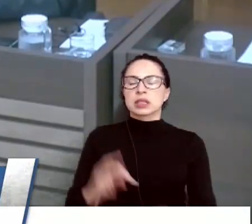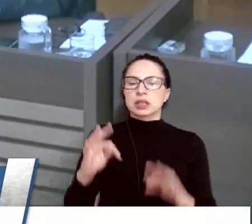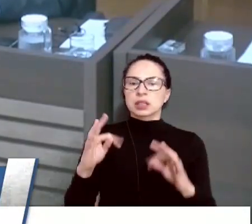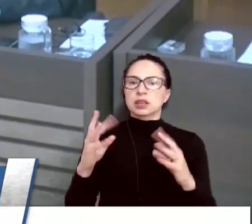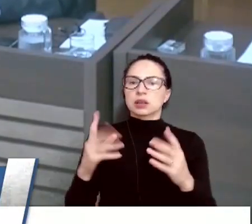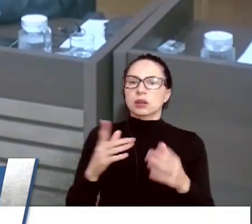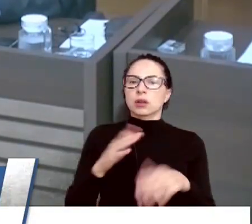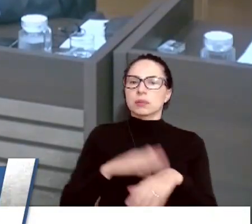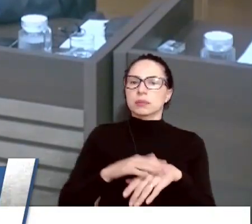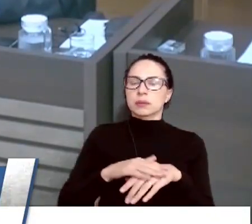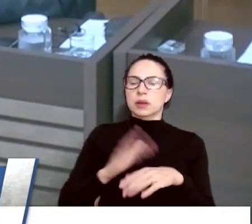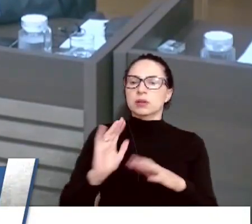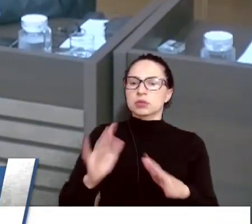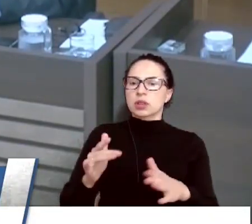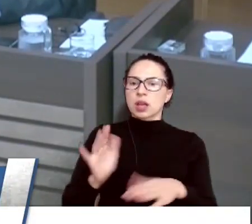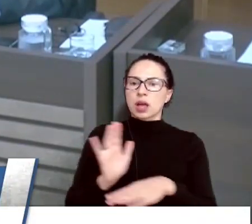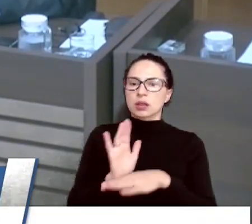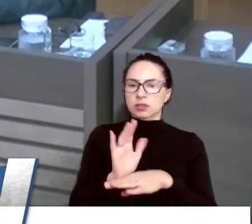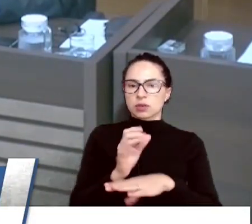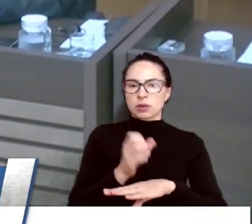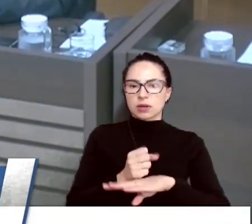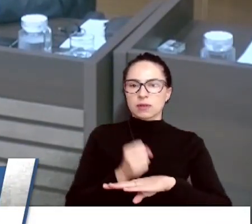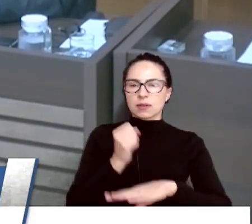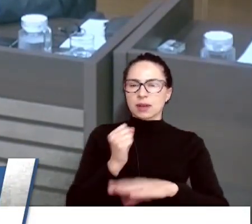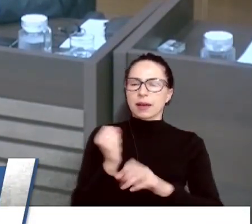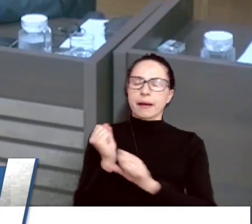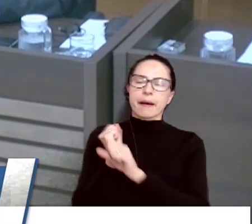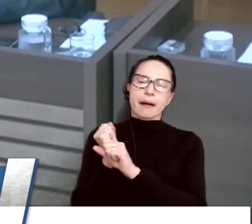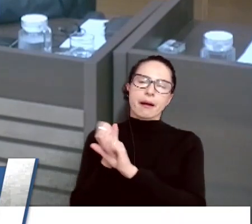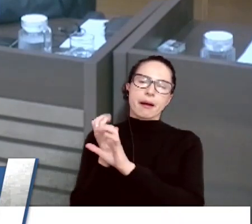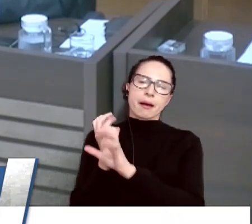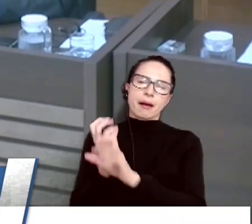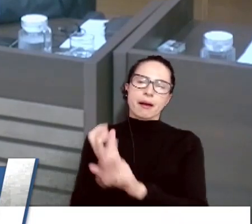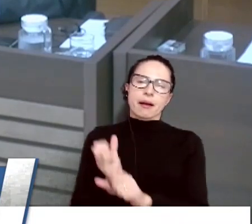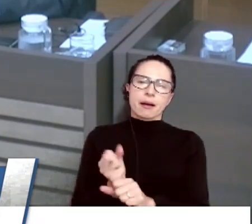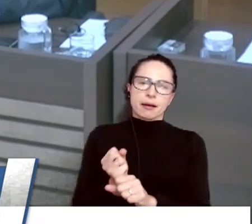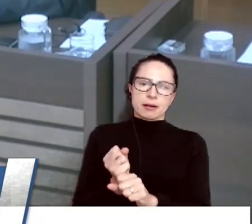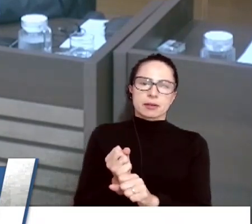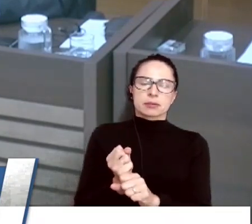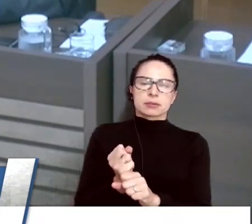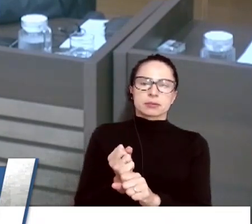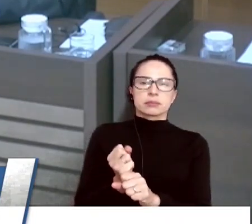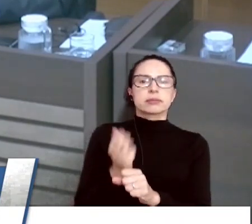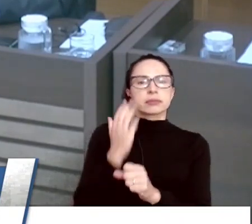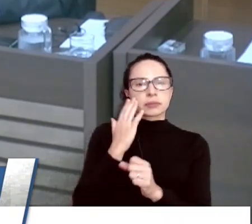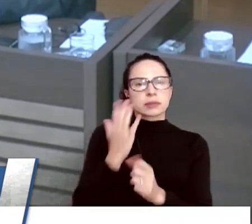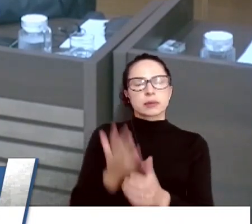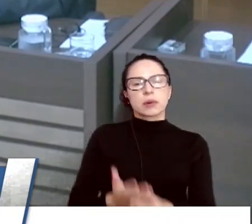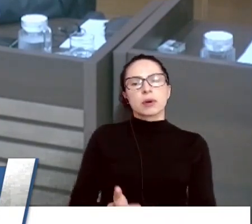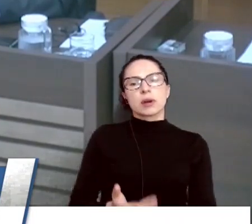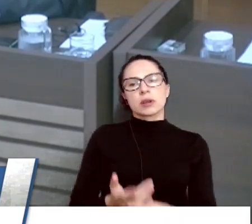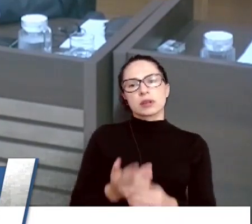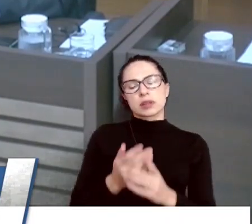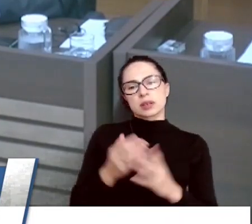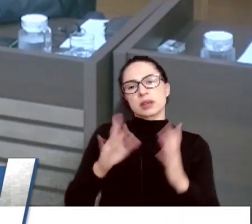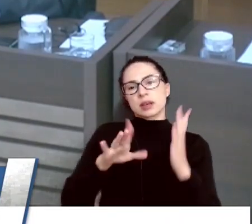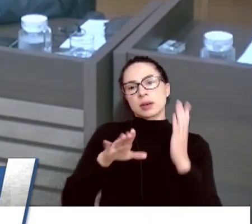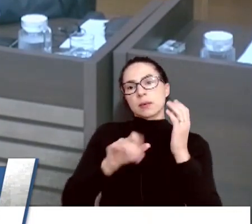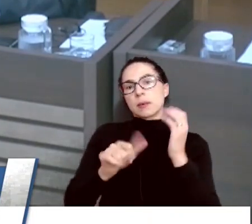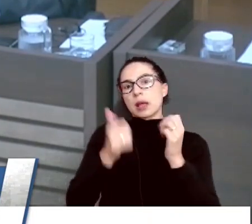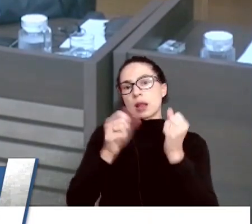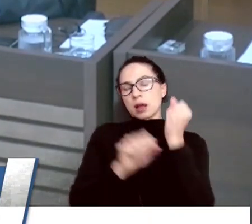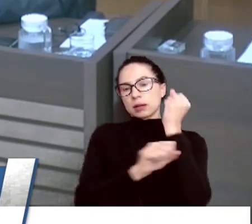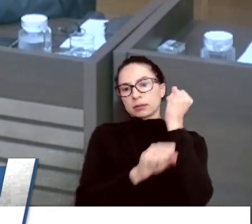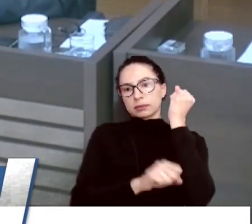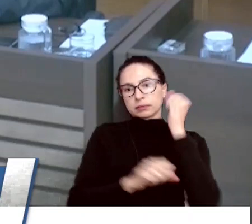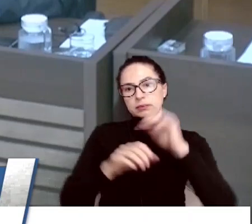tudo que você fez por Franca durante todos esses anos. A Sabesp hoje, como nós temos um dos melhores saneamentos básicos do Brasil, isso deve